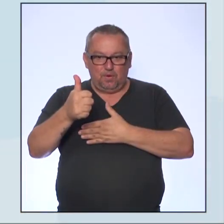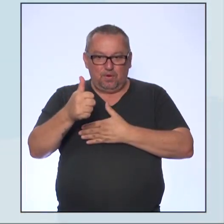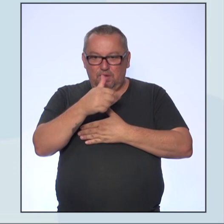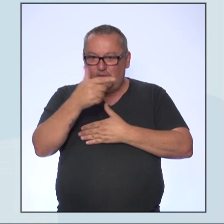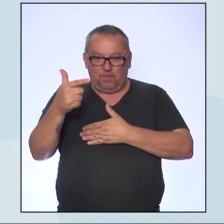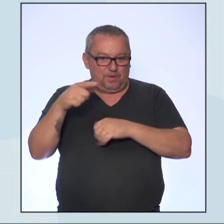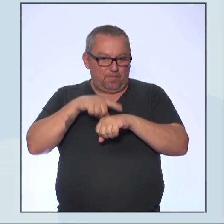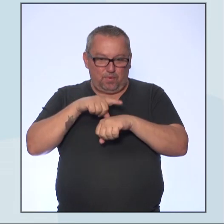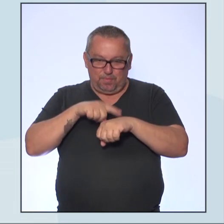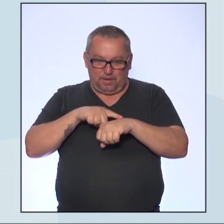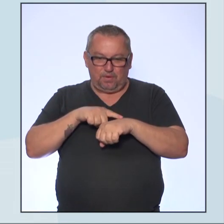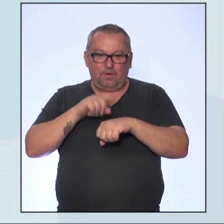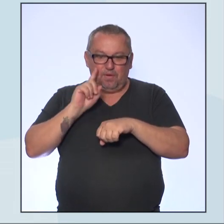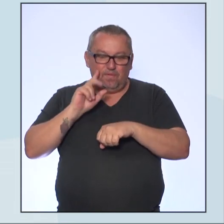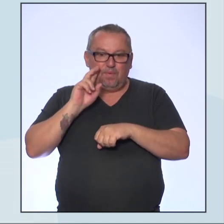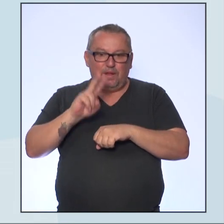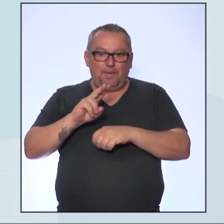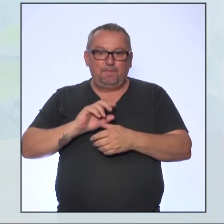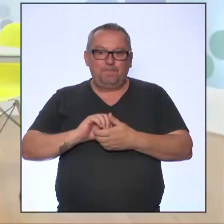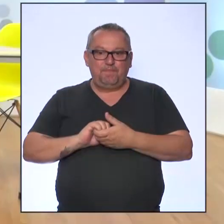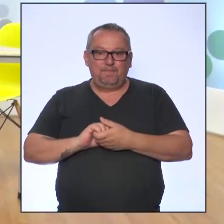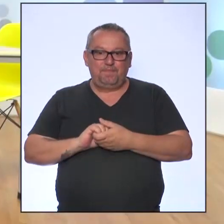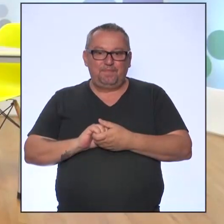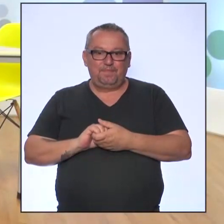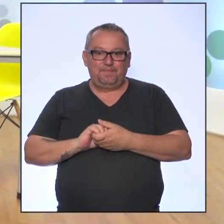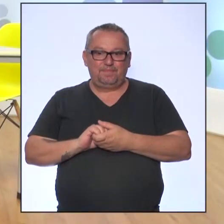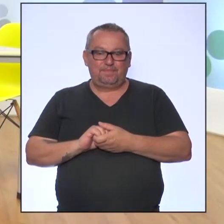momento de interação, tá bom? Vamos lá.